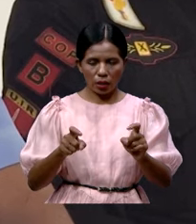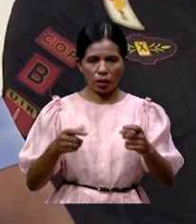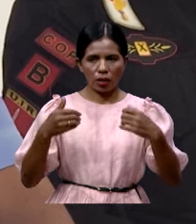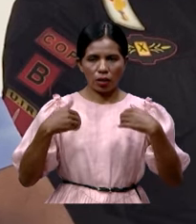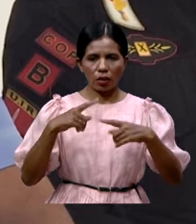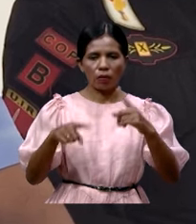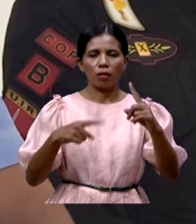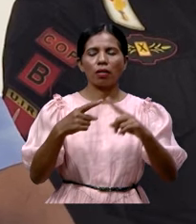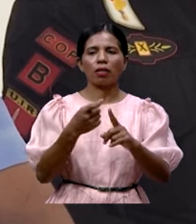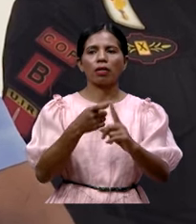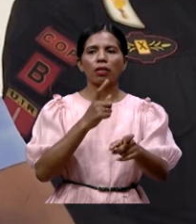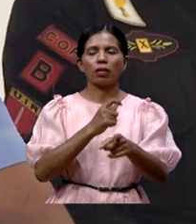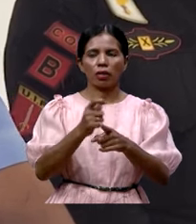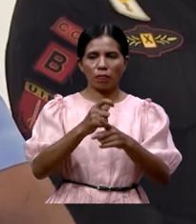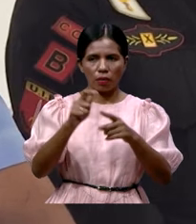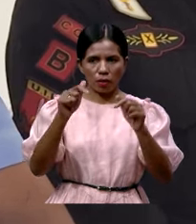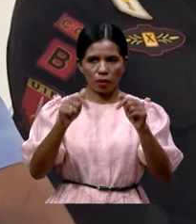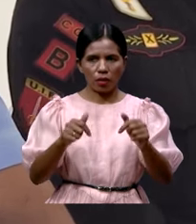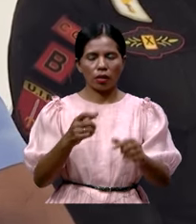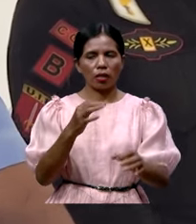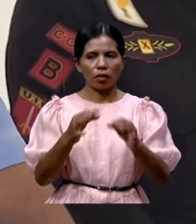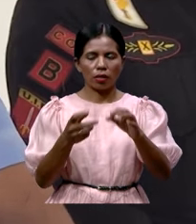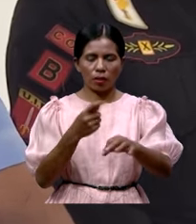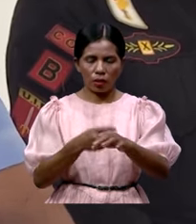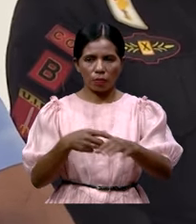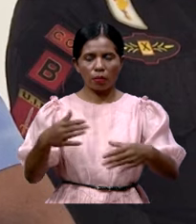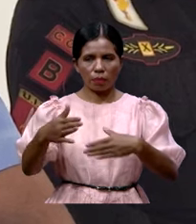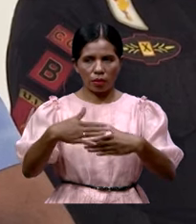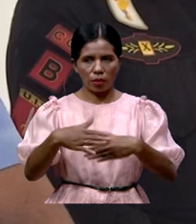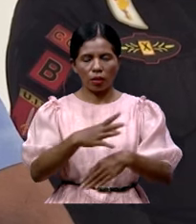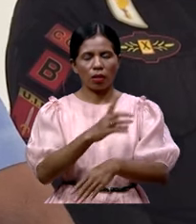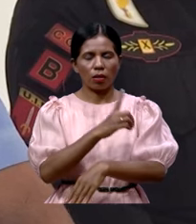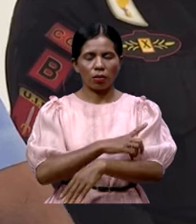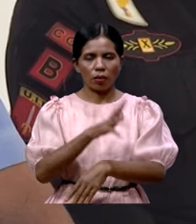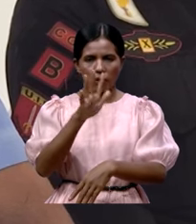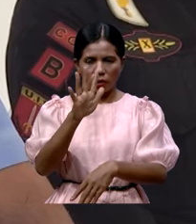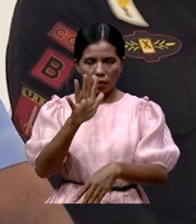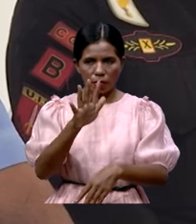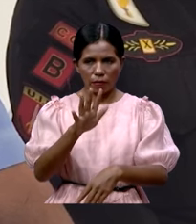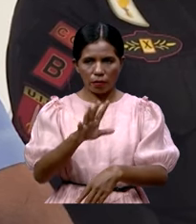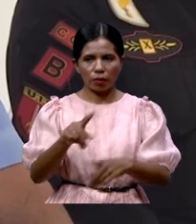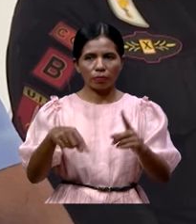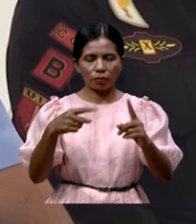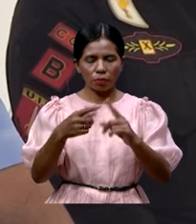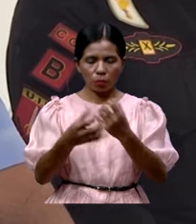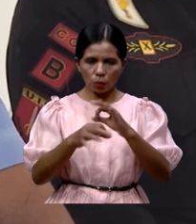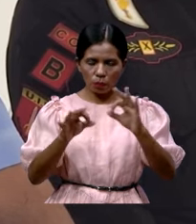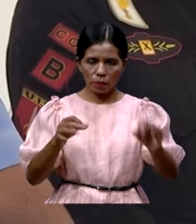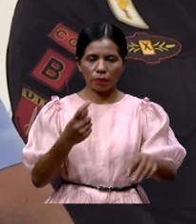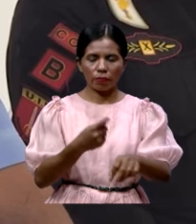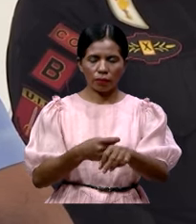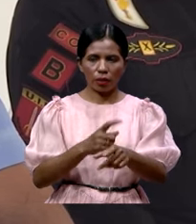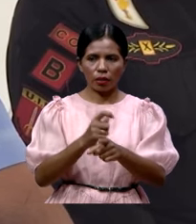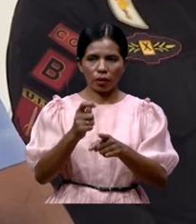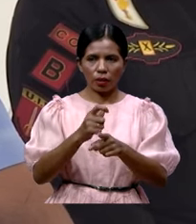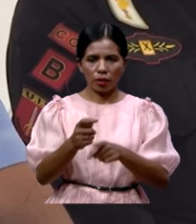O ir a dia o treinamento né, mais que tempo para loro lima dia. Mas bem tem que tá o ir a remata o treino né,